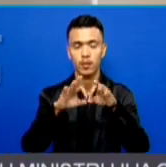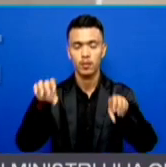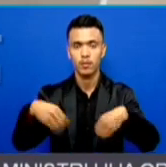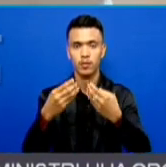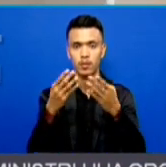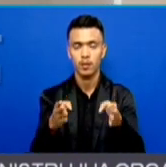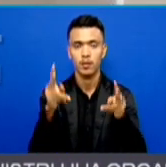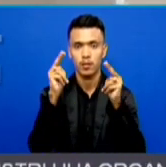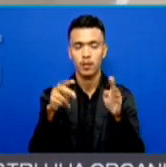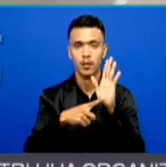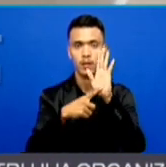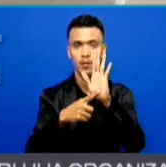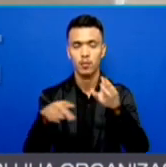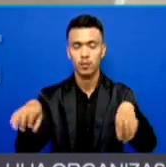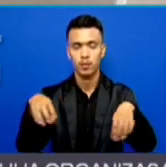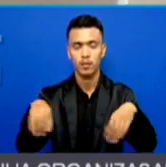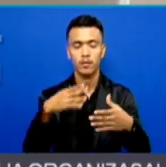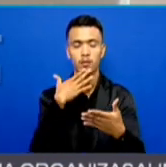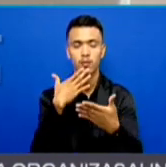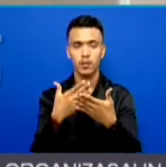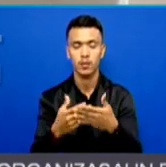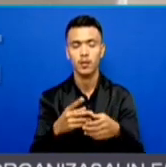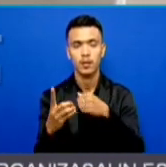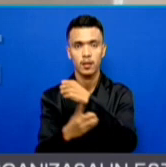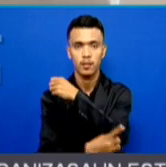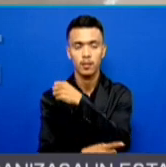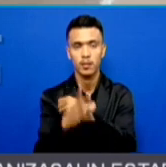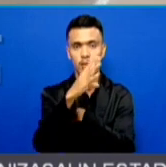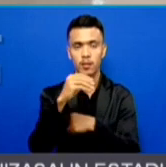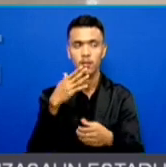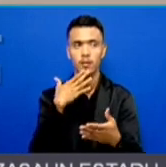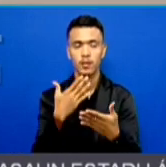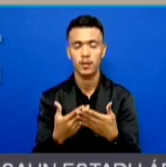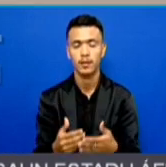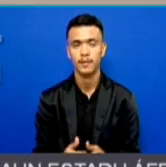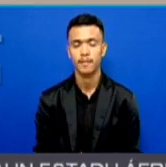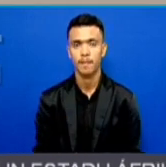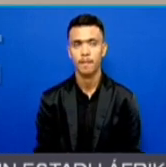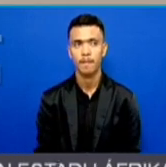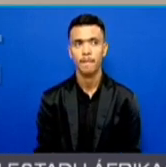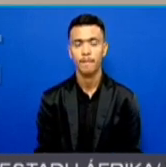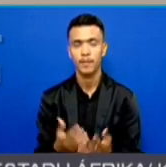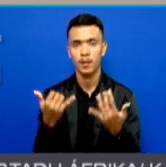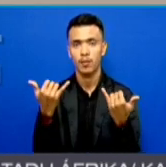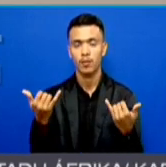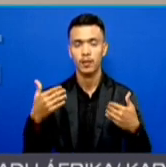trabalhador sira tem que atuar o desempenho do serviço dia, disciplina, no produtividade. Ohin